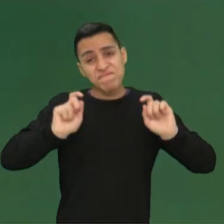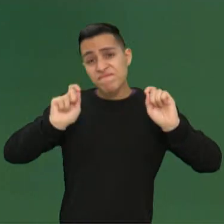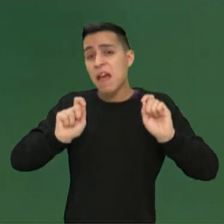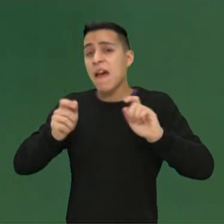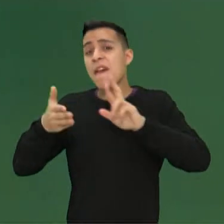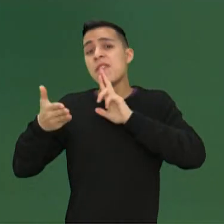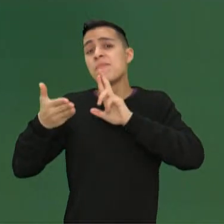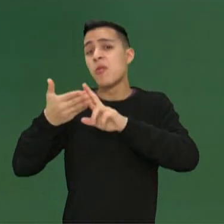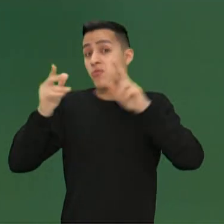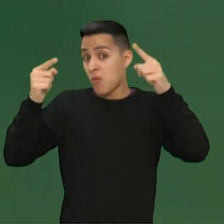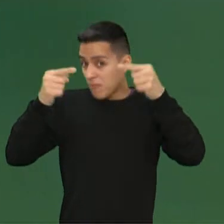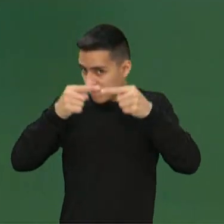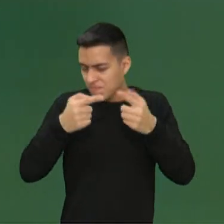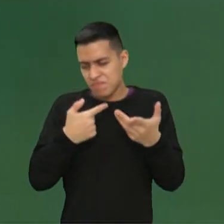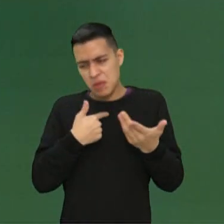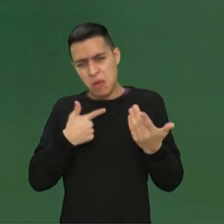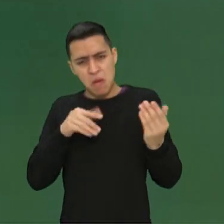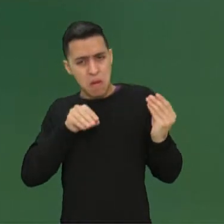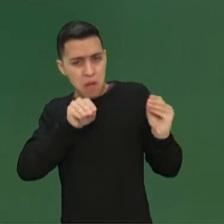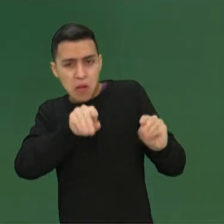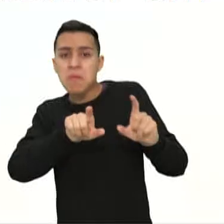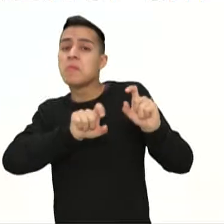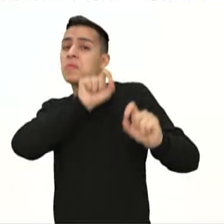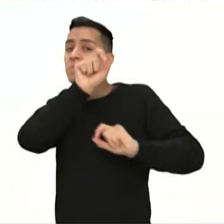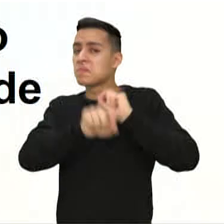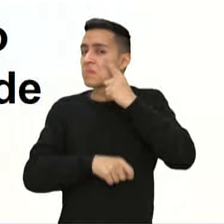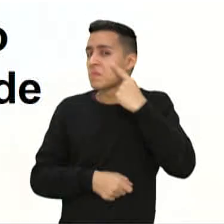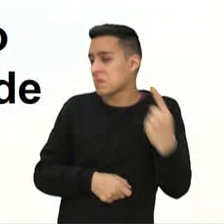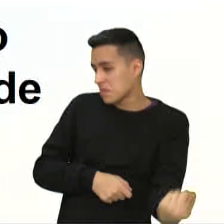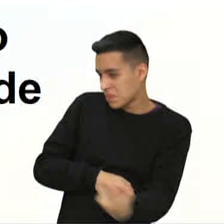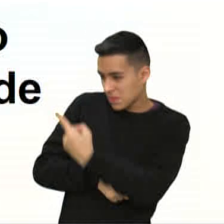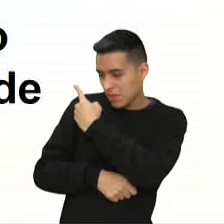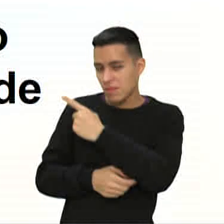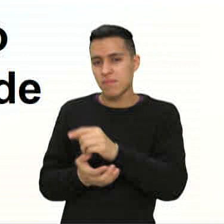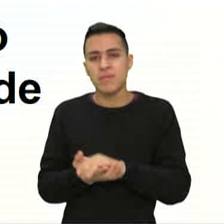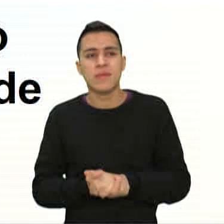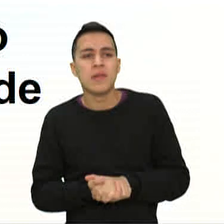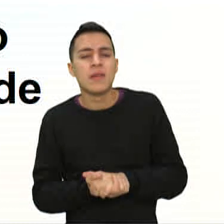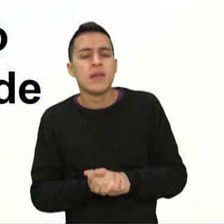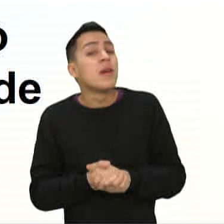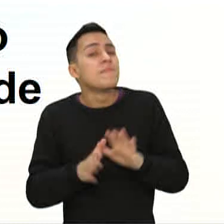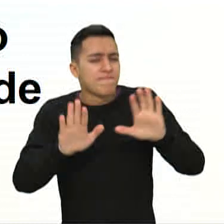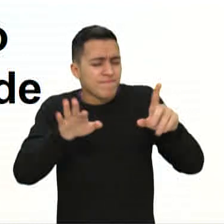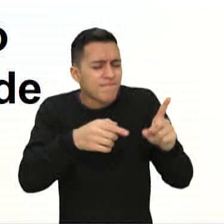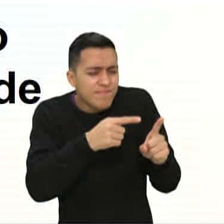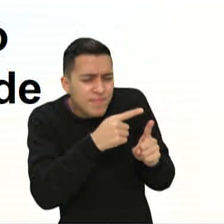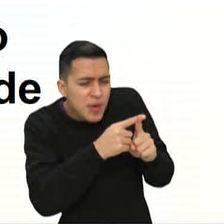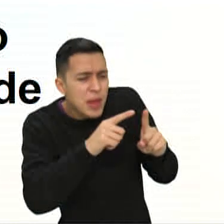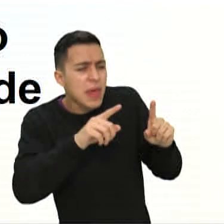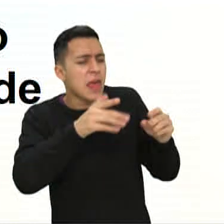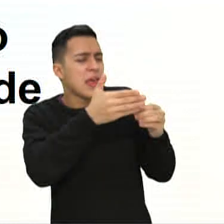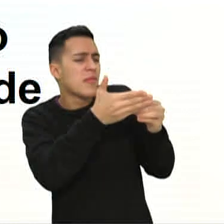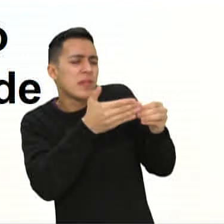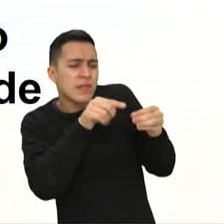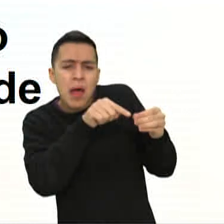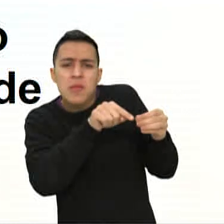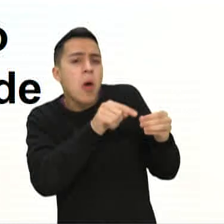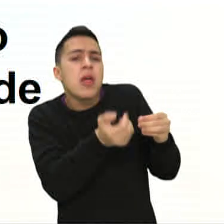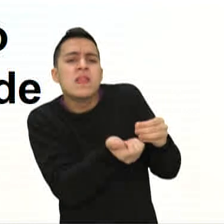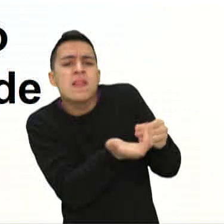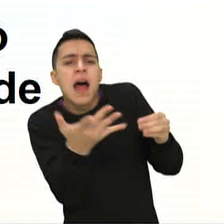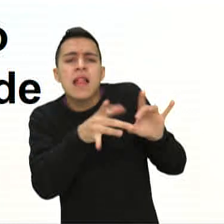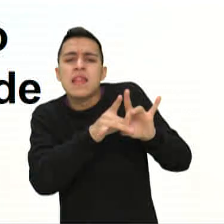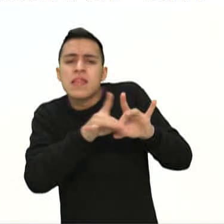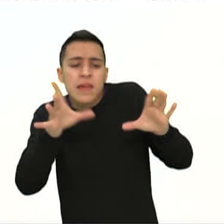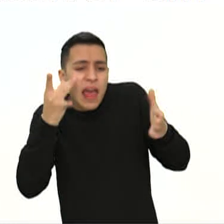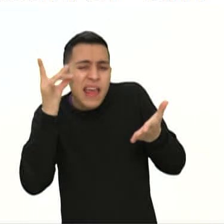colocar aqui, e aqui eu coloquei, foi o seguinte, ó. Então, né, voltando à pergunta primeiro, por que o Estado é a condição para a liberdade em sua